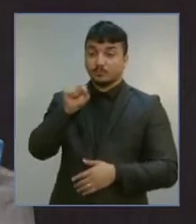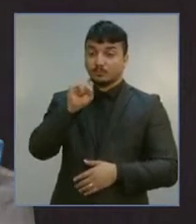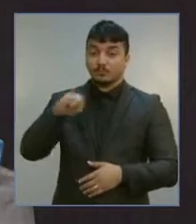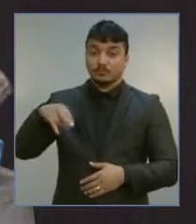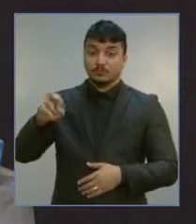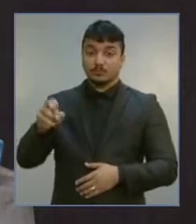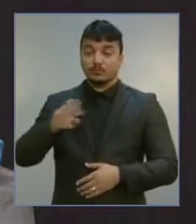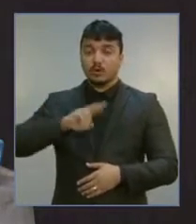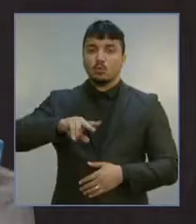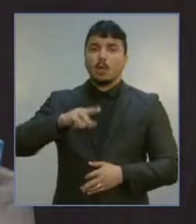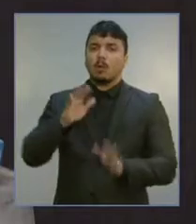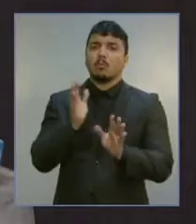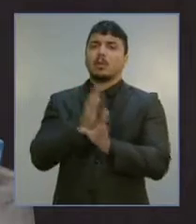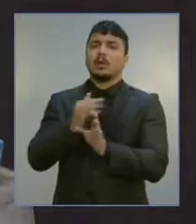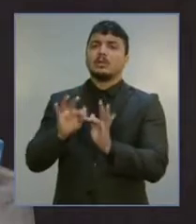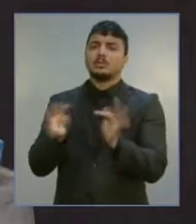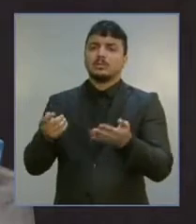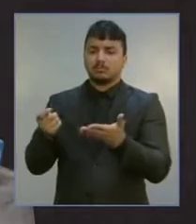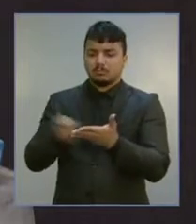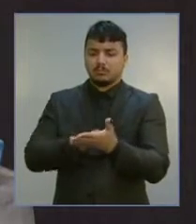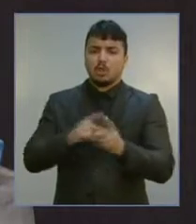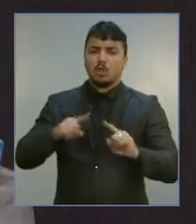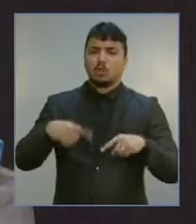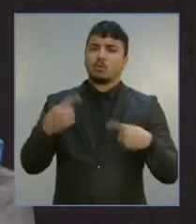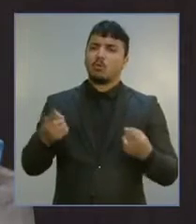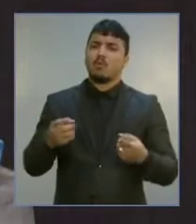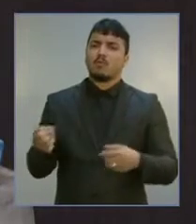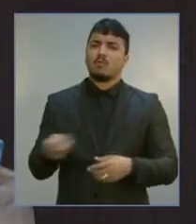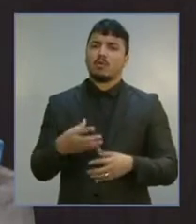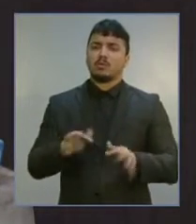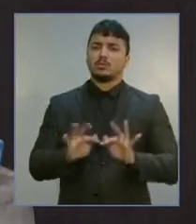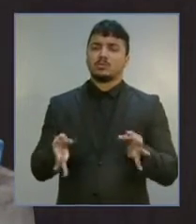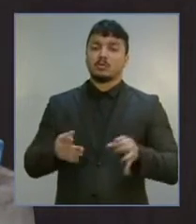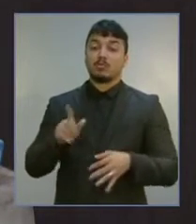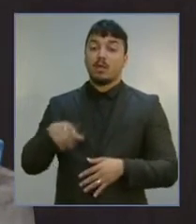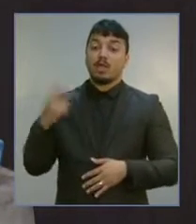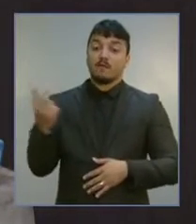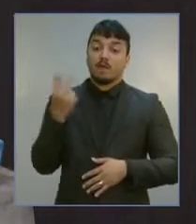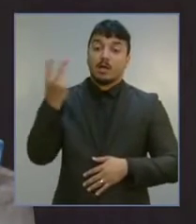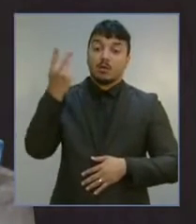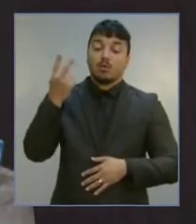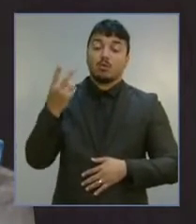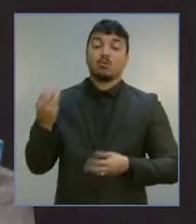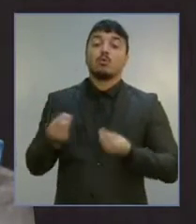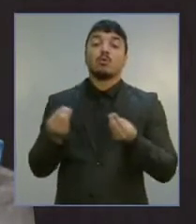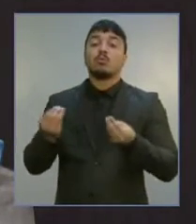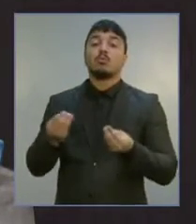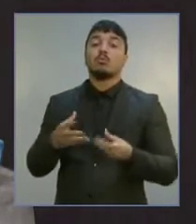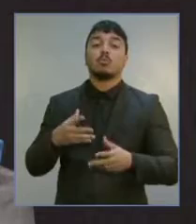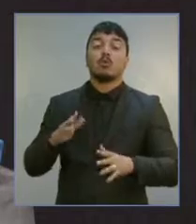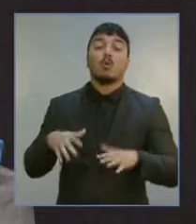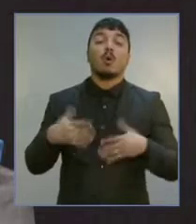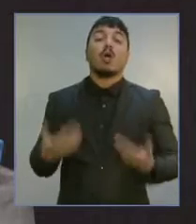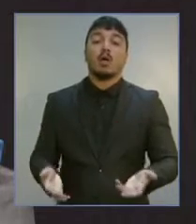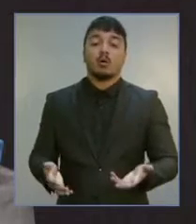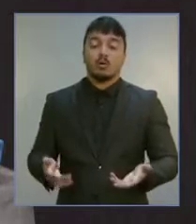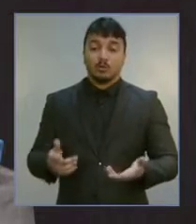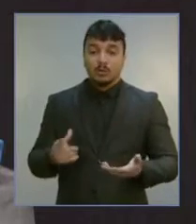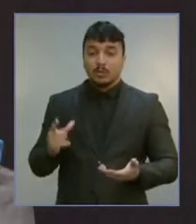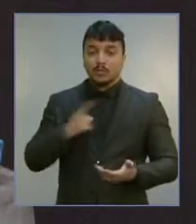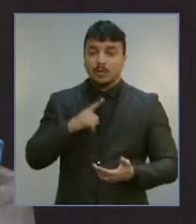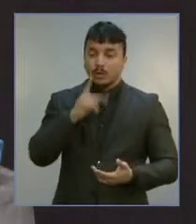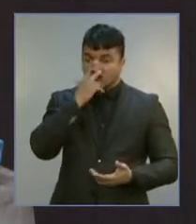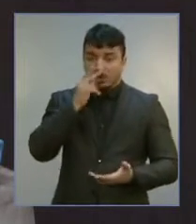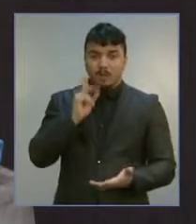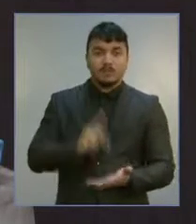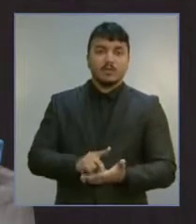pela simples renovação do contrato é do valor a ser contratado o valor na